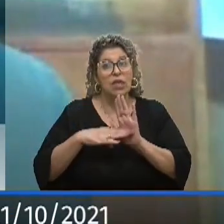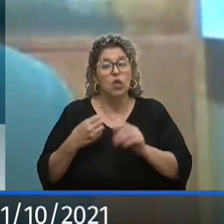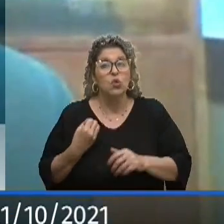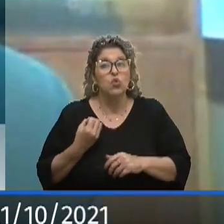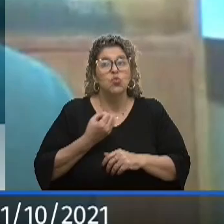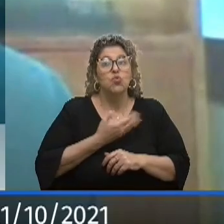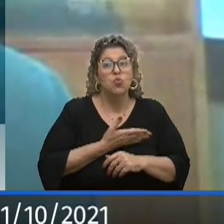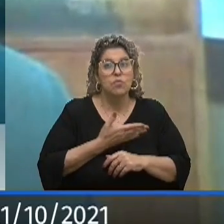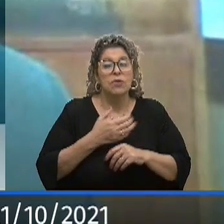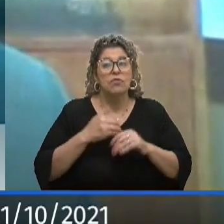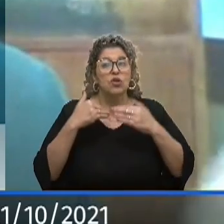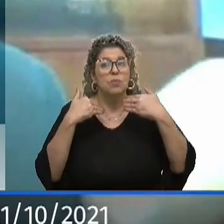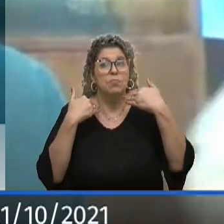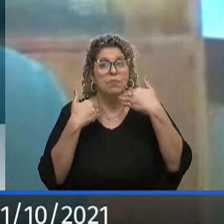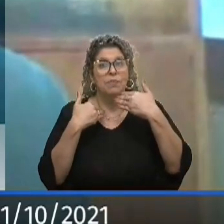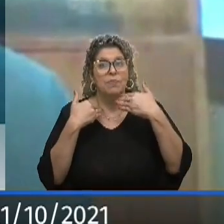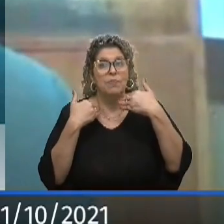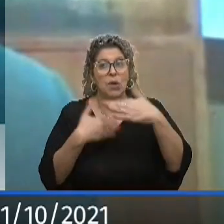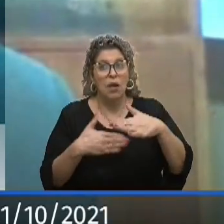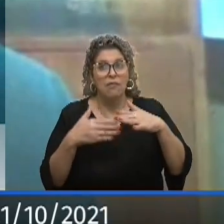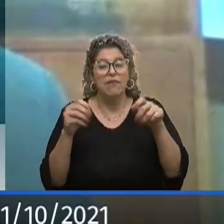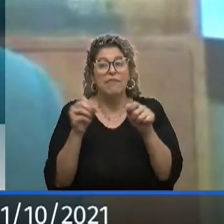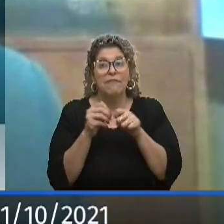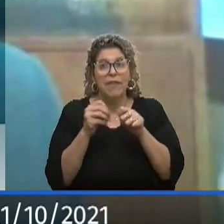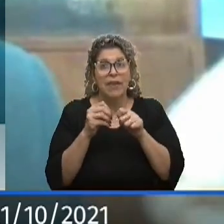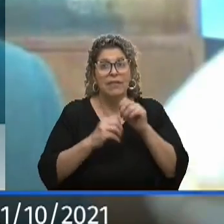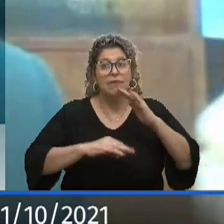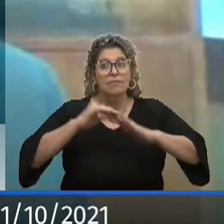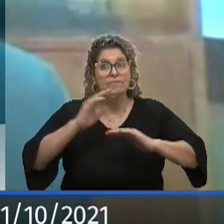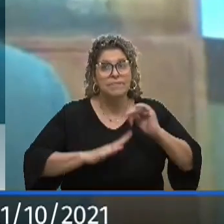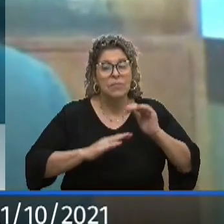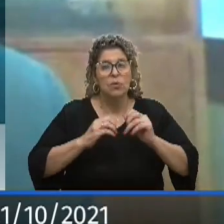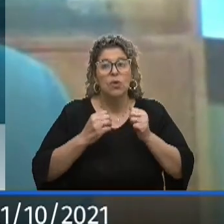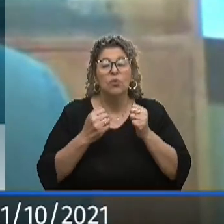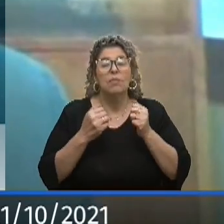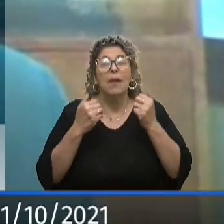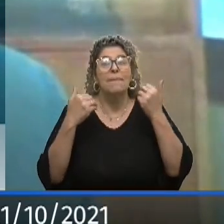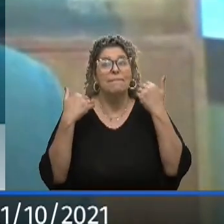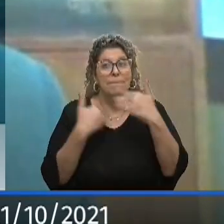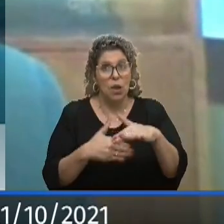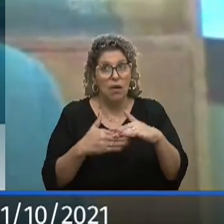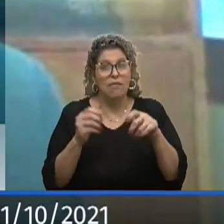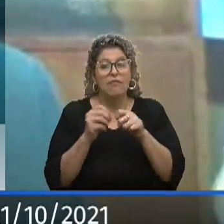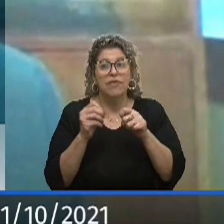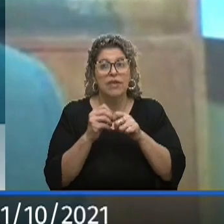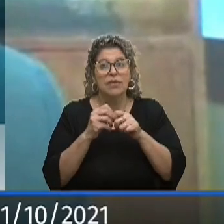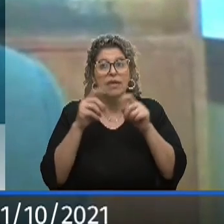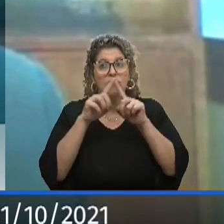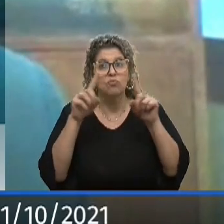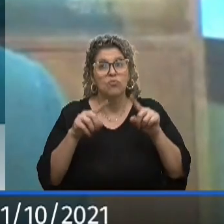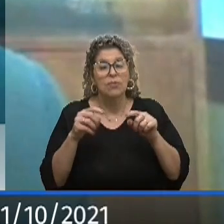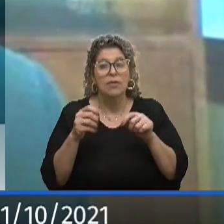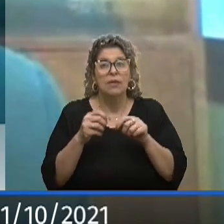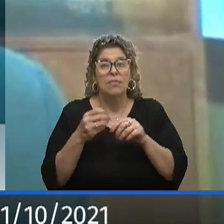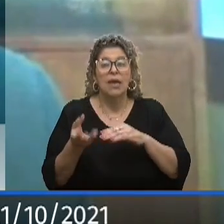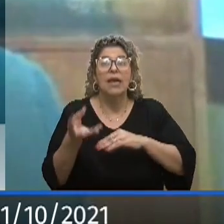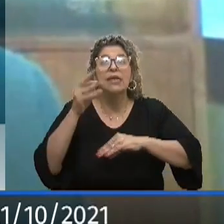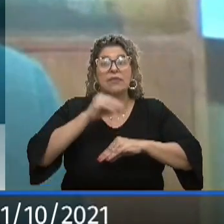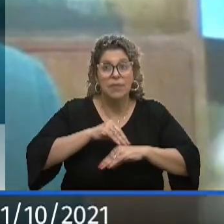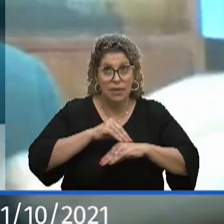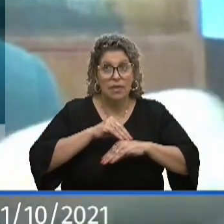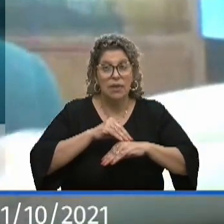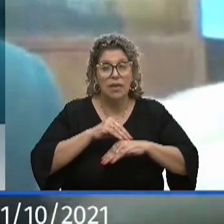número de provas aprovadas número de provas realizadas perdão quanto mais provas o servidor realizar mais ele receberia a